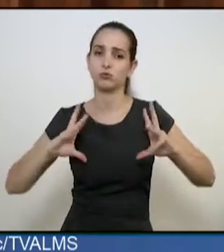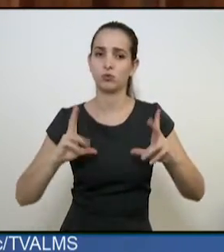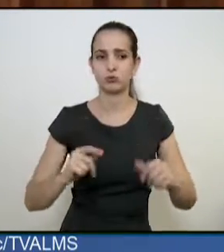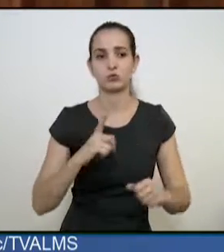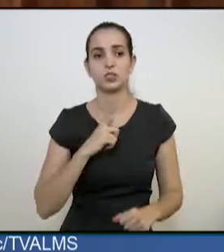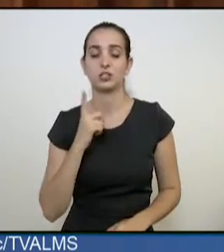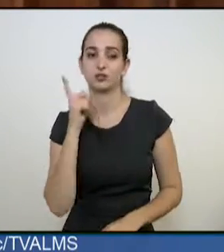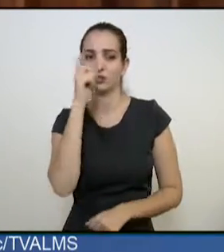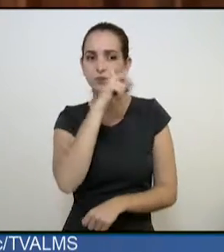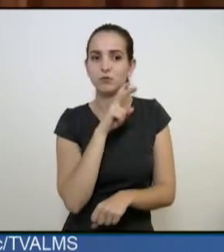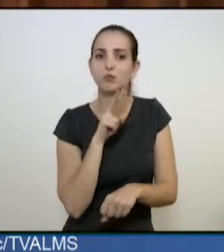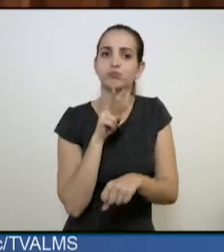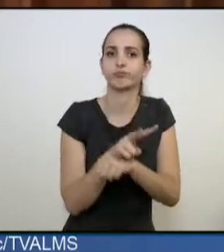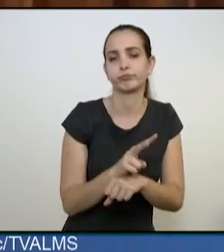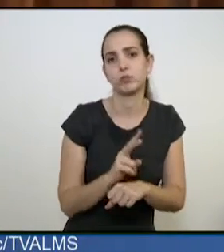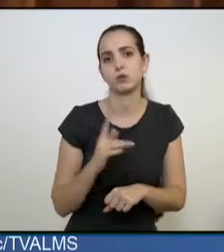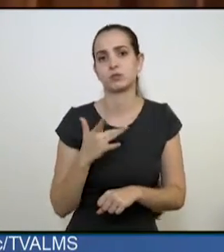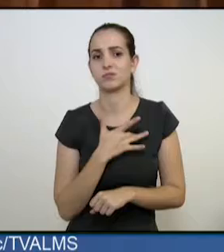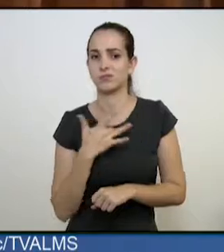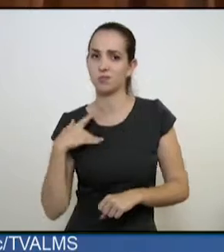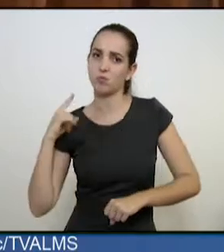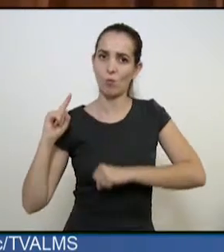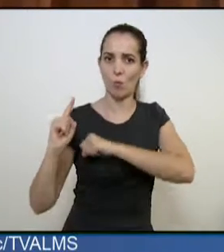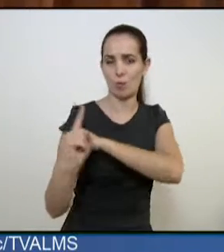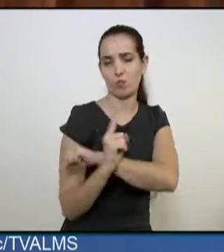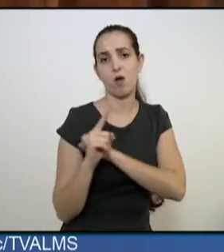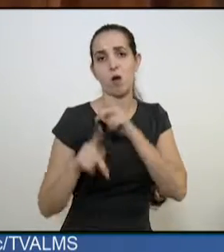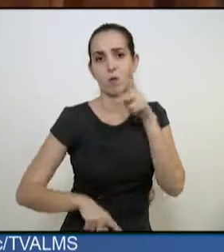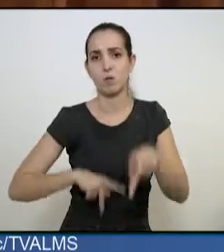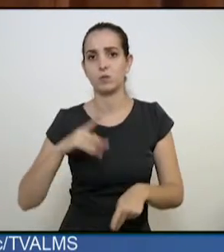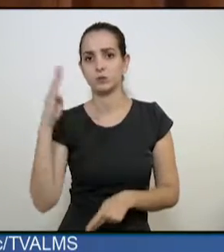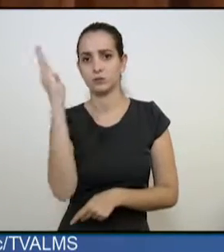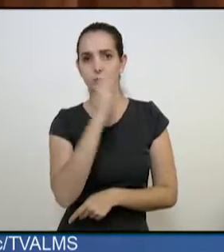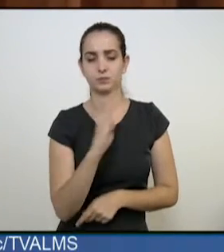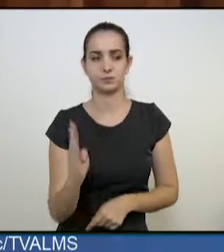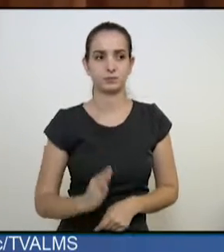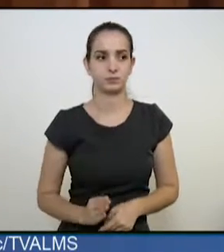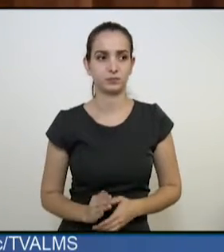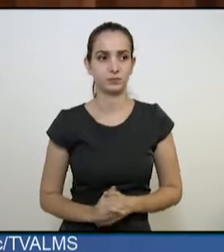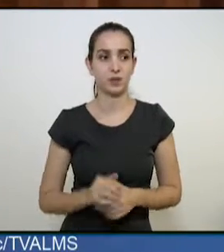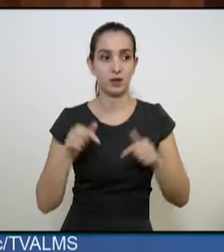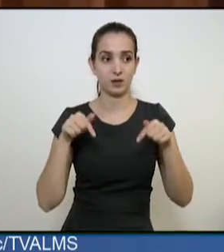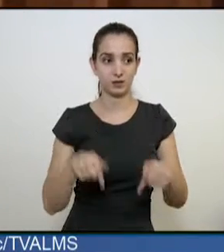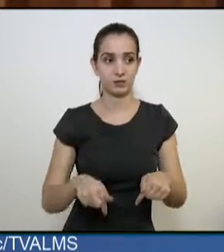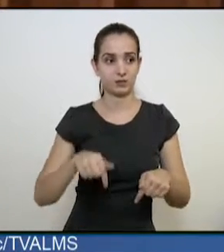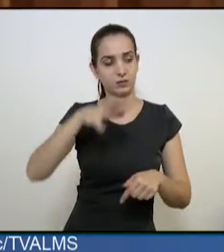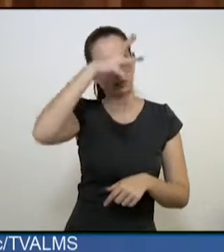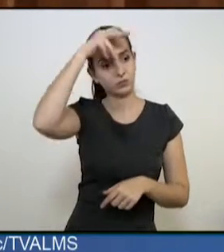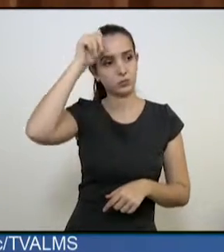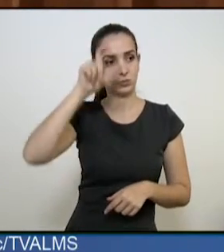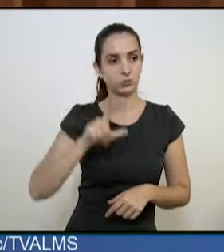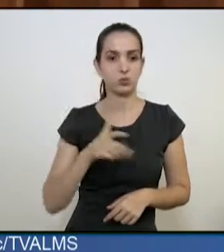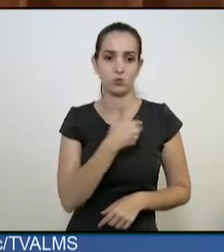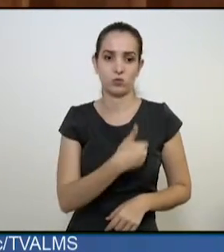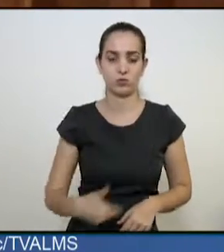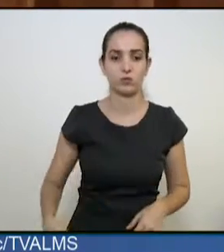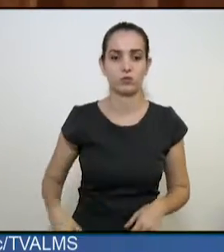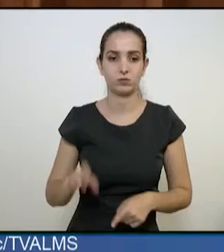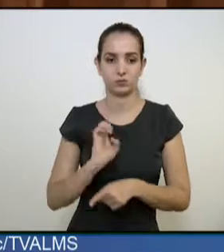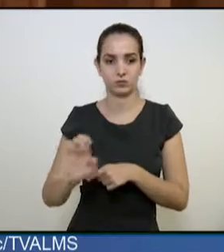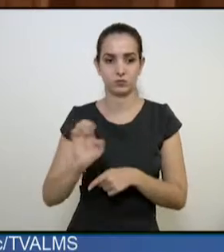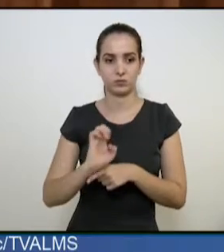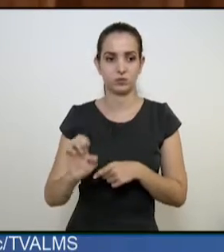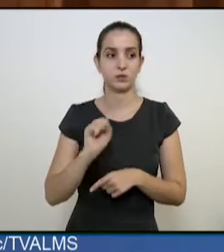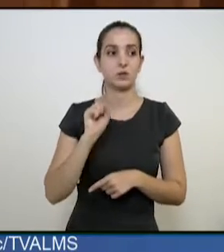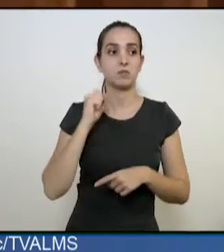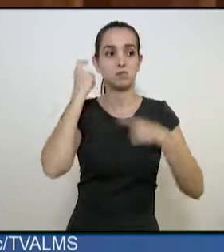de atendimento de saúde ao povo brasileiro. Aqui no Mato Grosso do Sul, o governo do Estado,